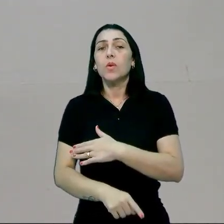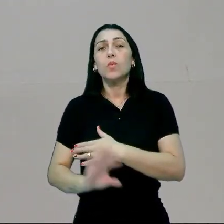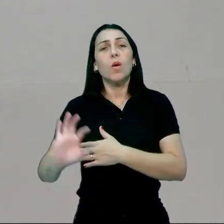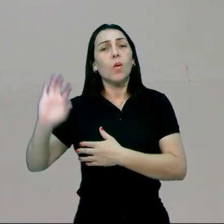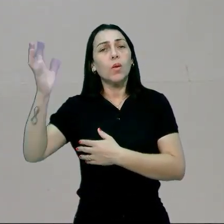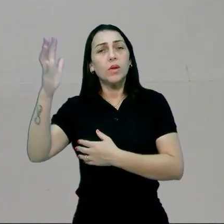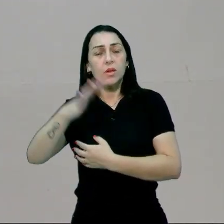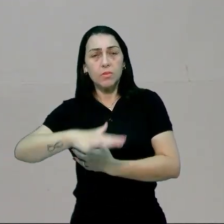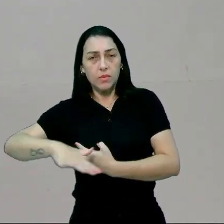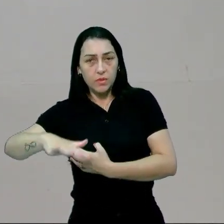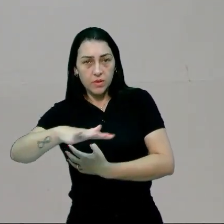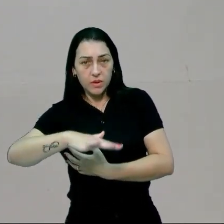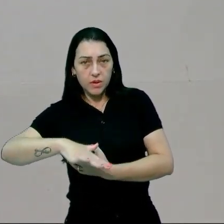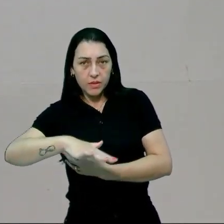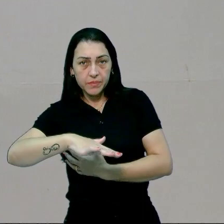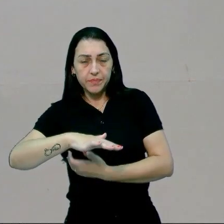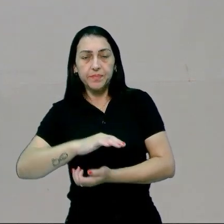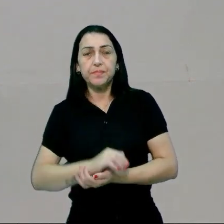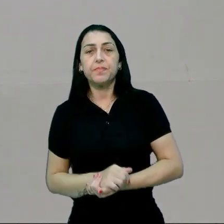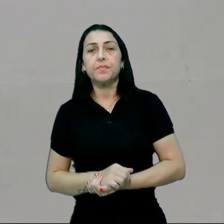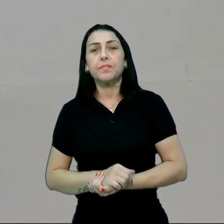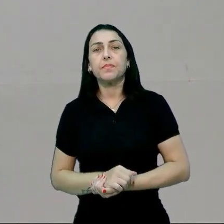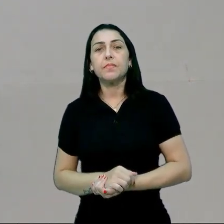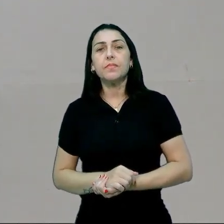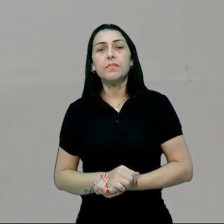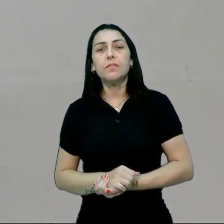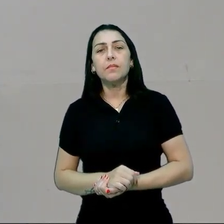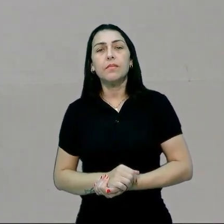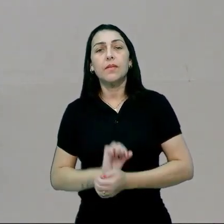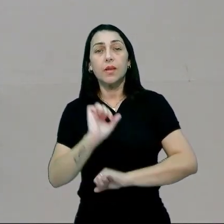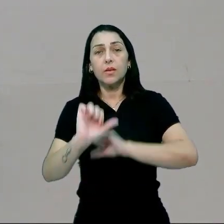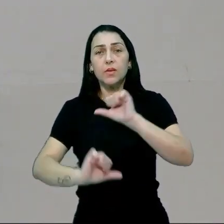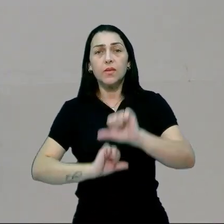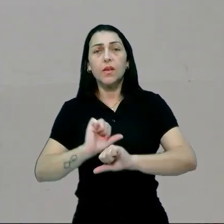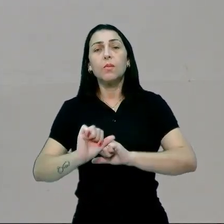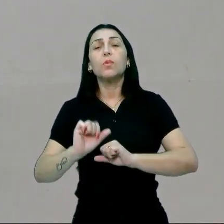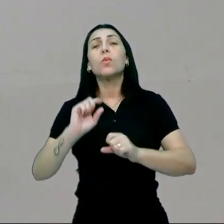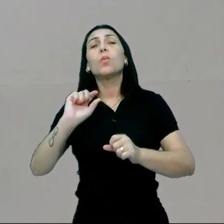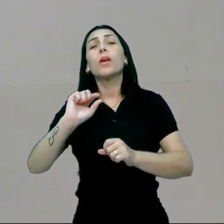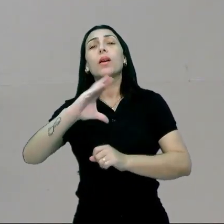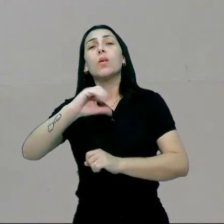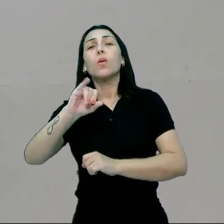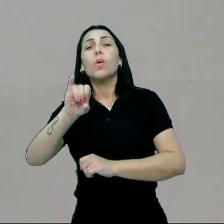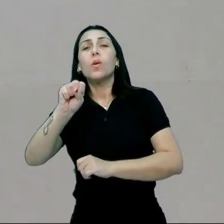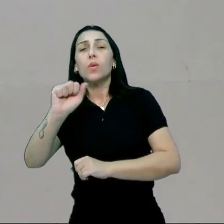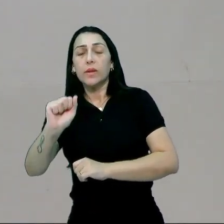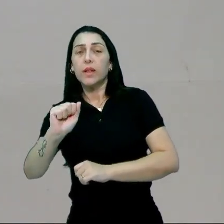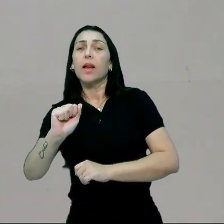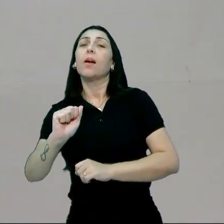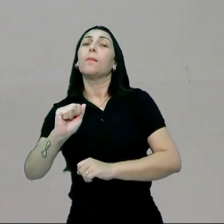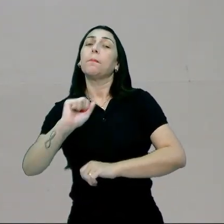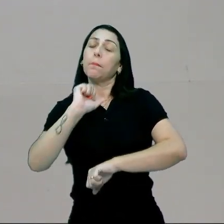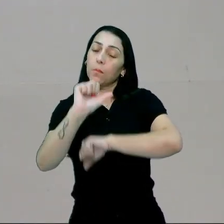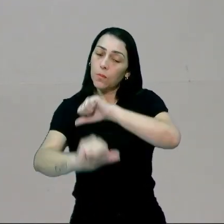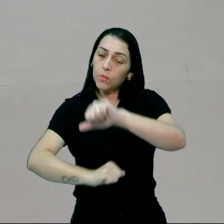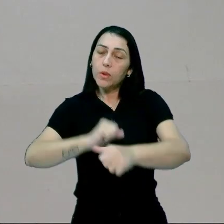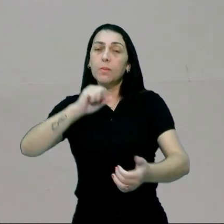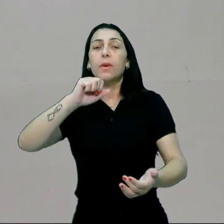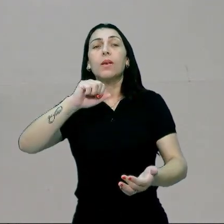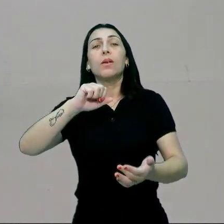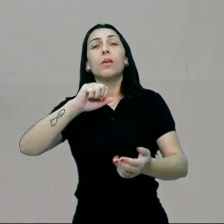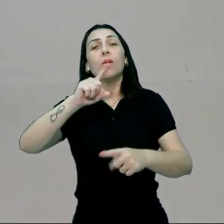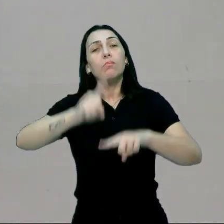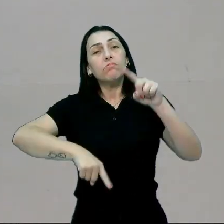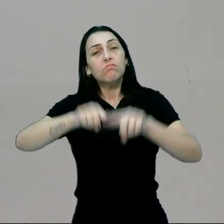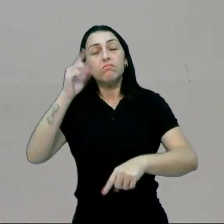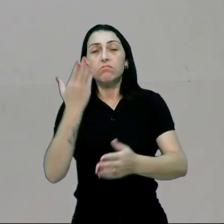fenômeno social. Então, ele se torna coisa, ele torna-se objeto de estudo para mim.